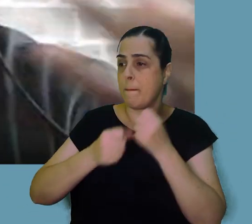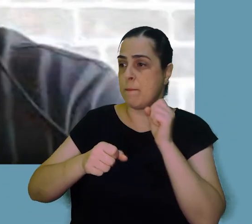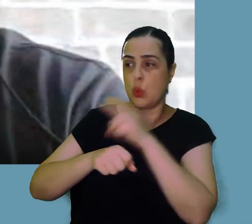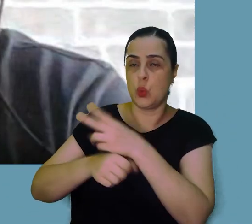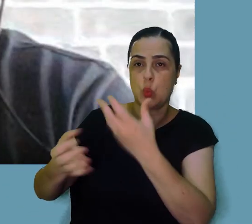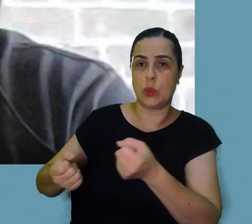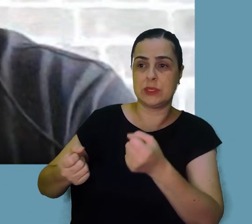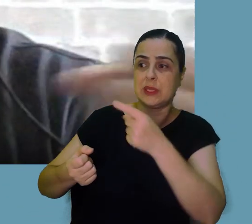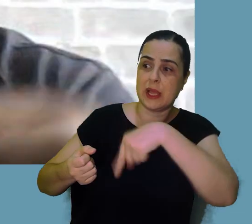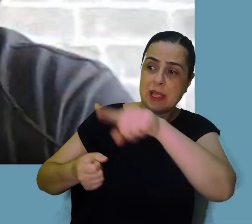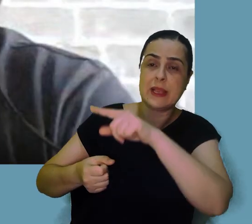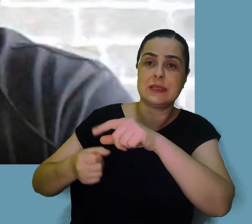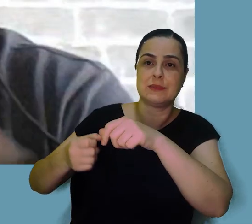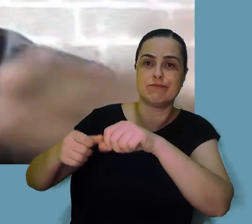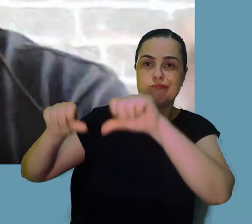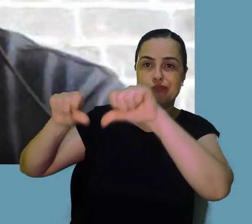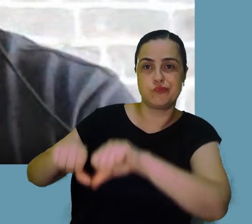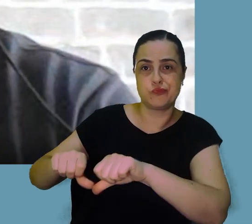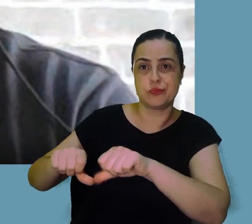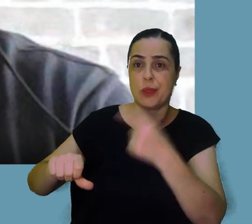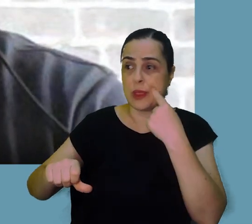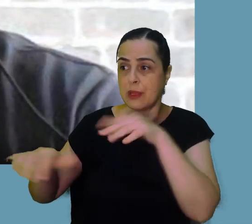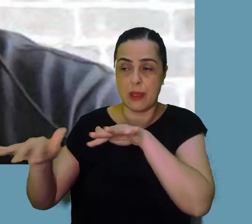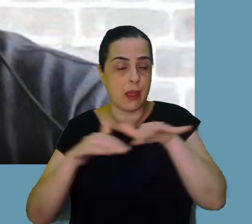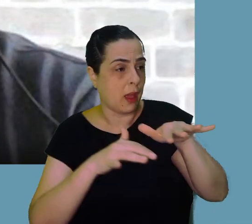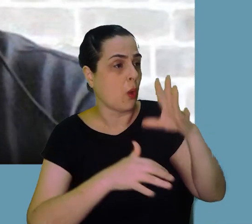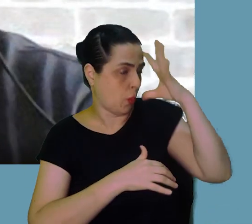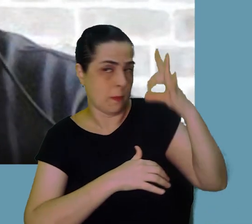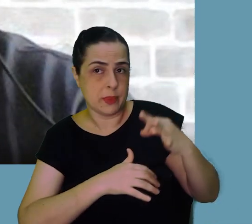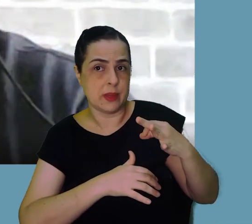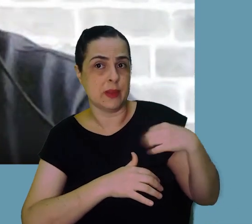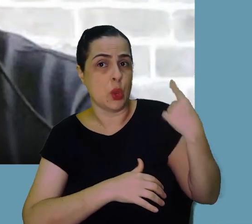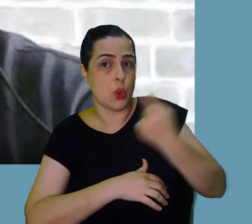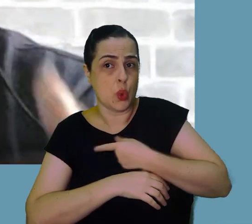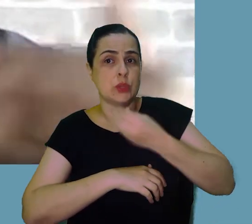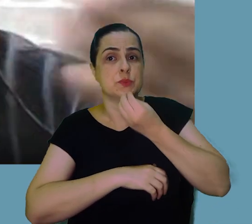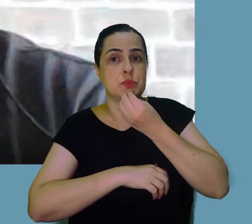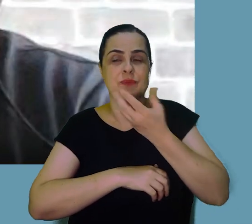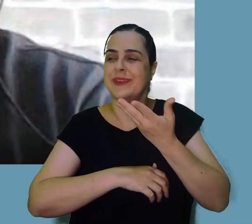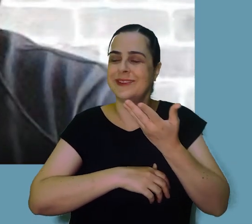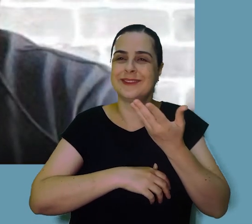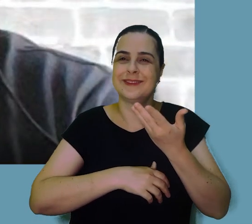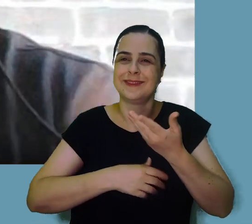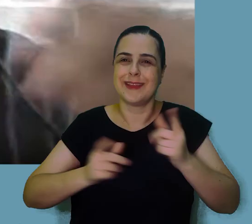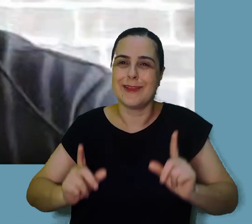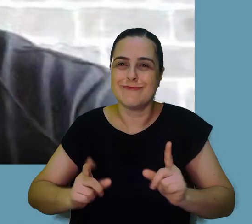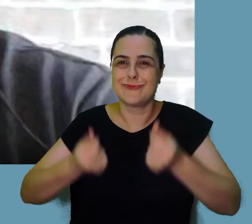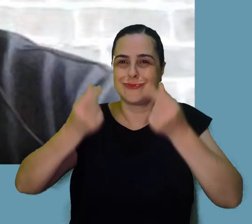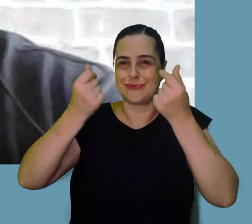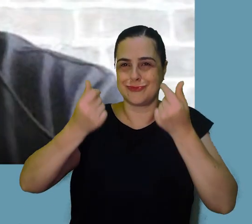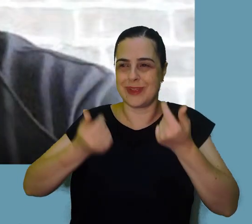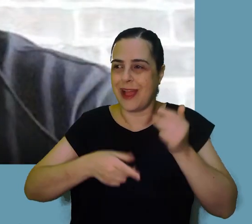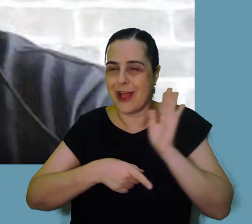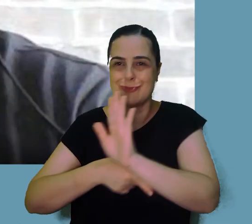que entendam que diversidade efetivamente traz rentabilidade para as empresas. Diversidade garante a